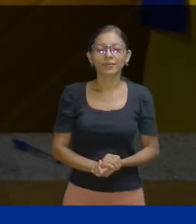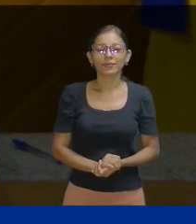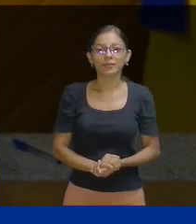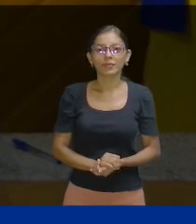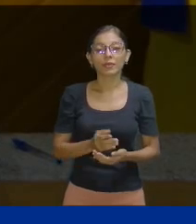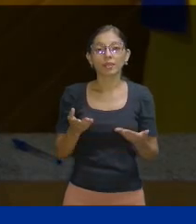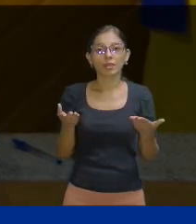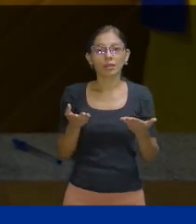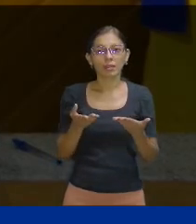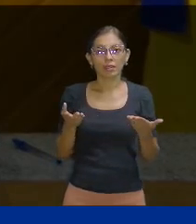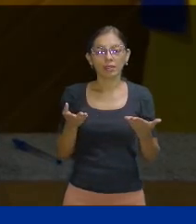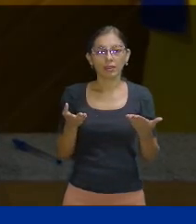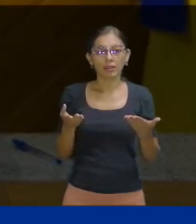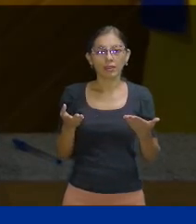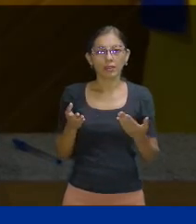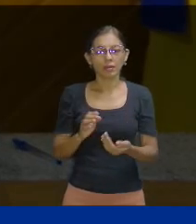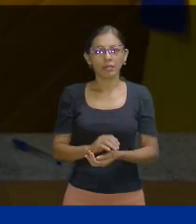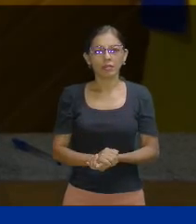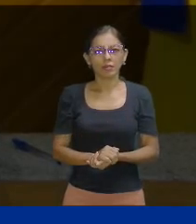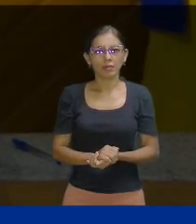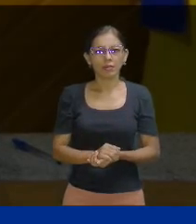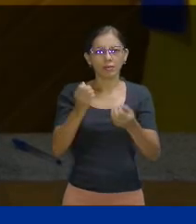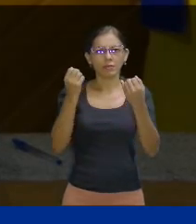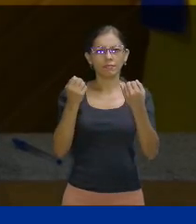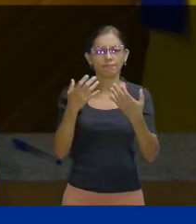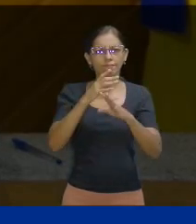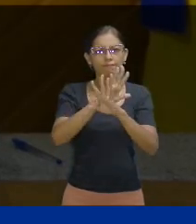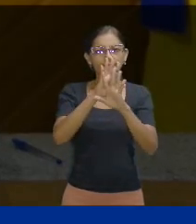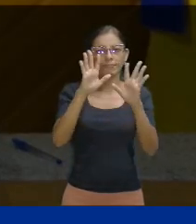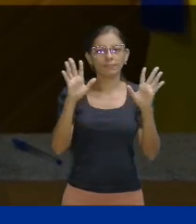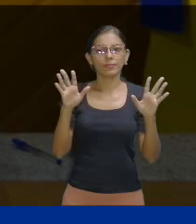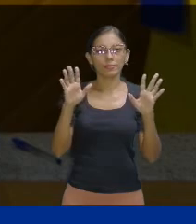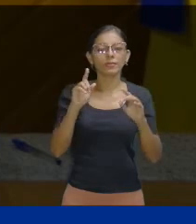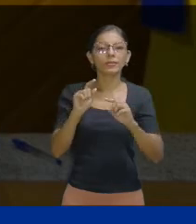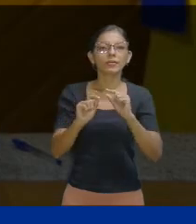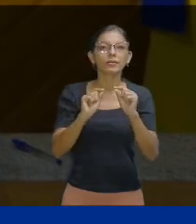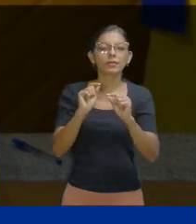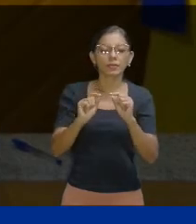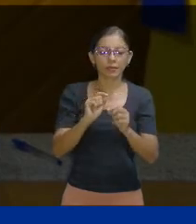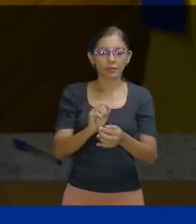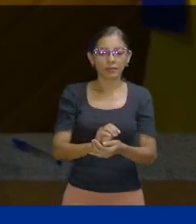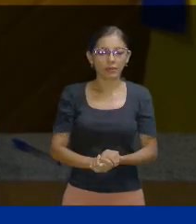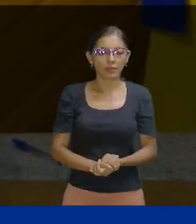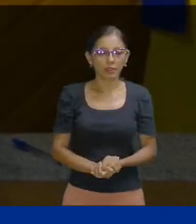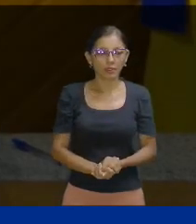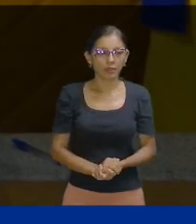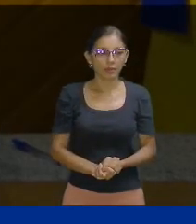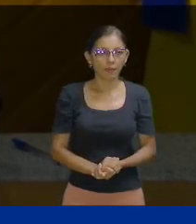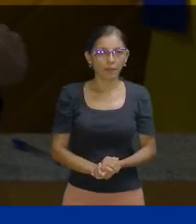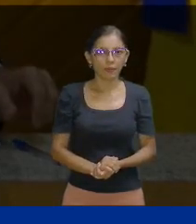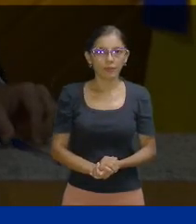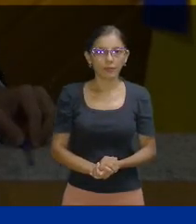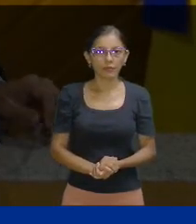Eu queria esclarecer aos meus colegas que